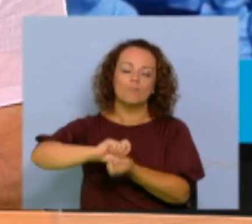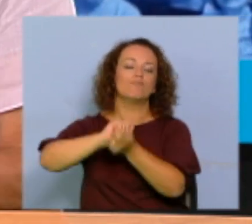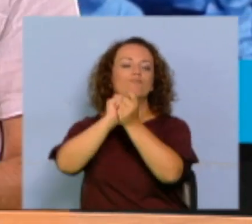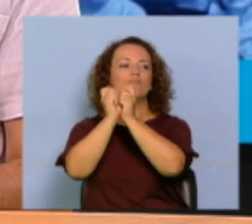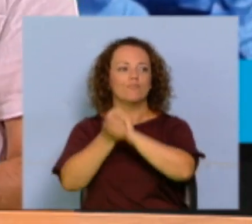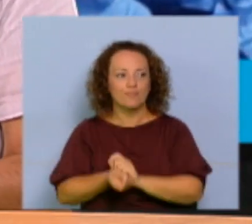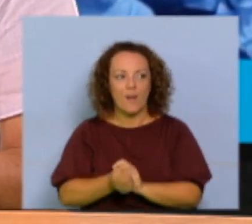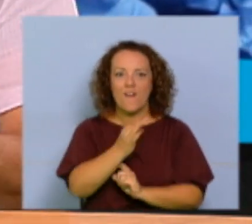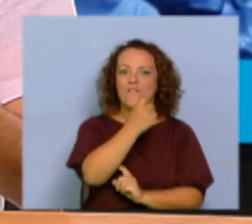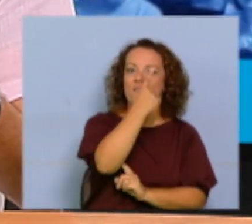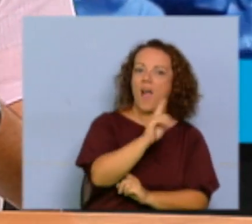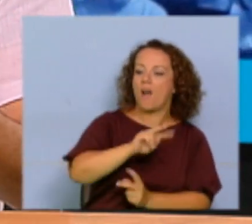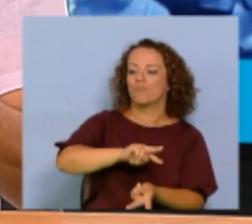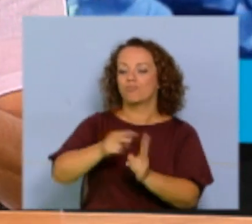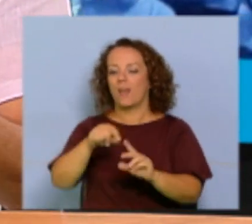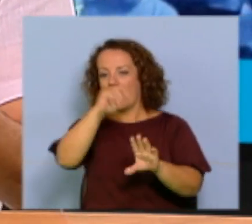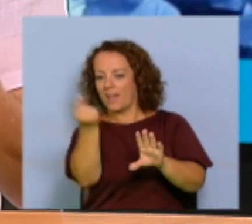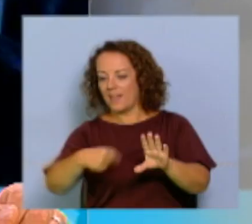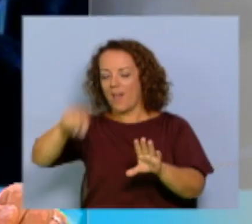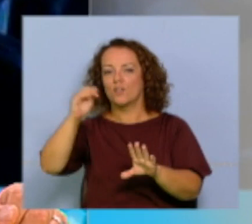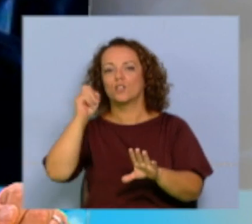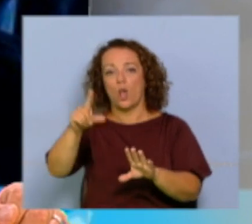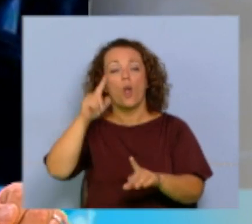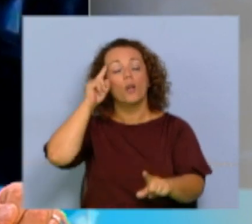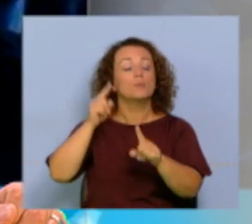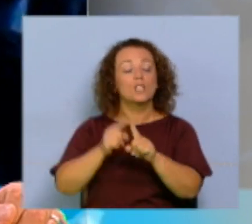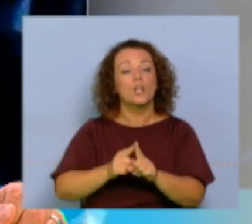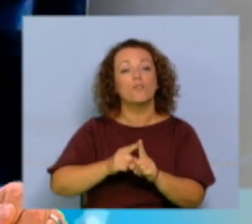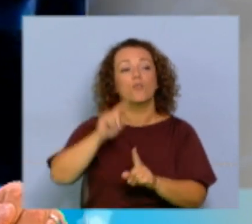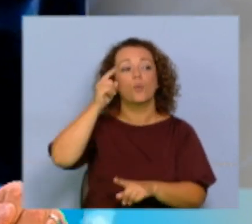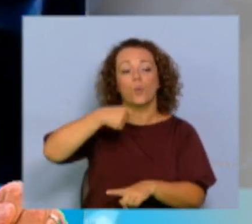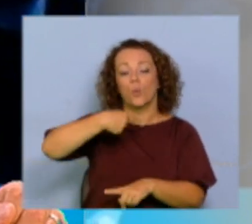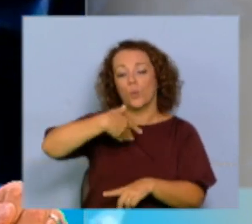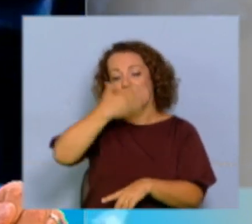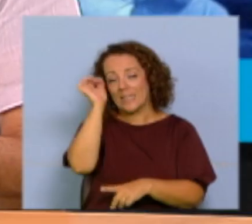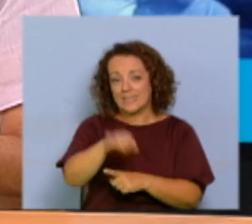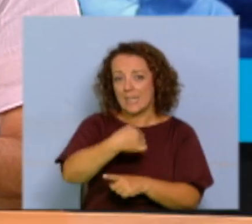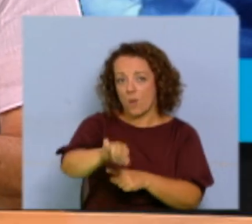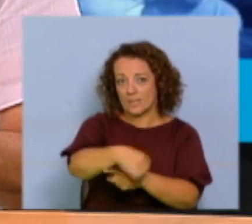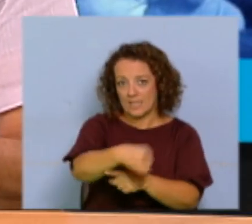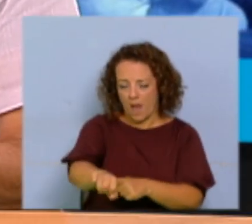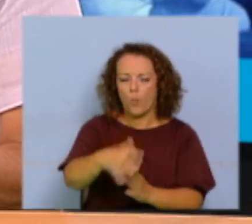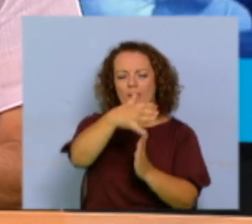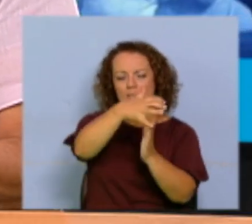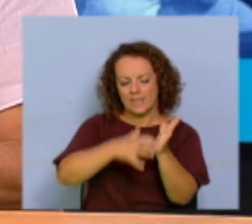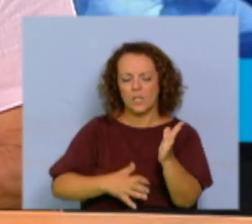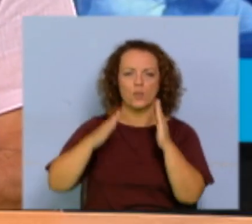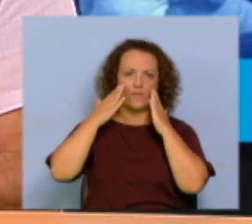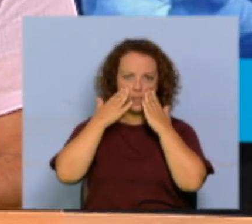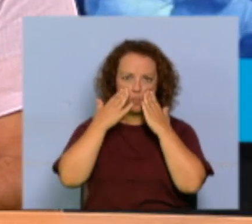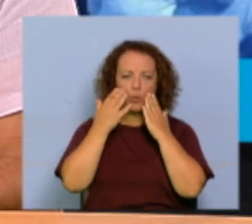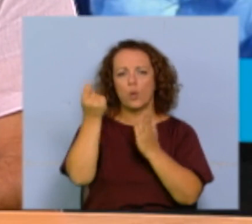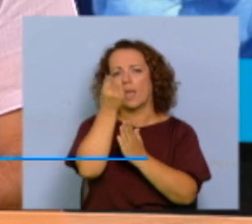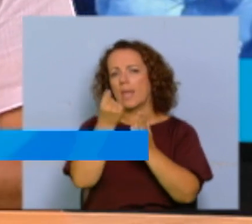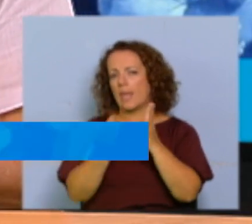clave de Fá para clave de Sol. A ideia era, dia sim, dia não, publicávamos nos nossos Facebooks um texto com uma imagem que